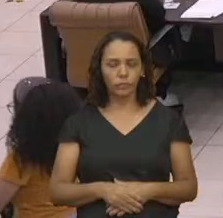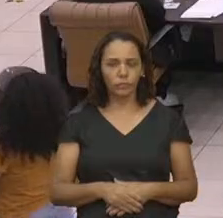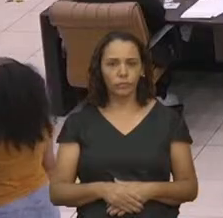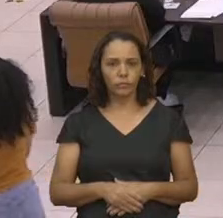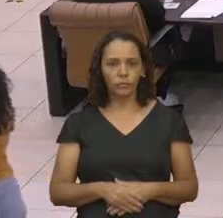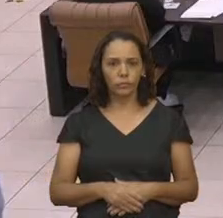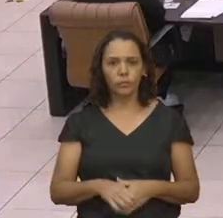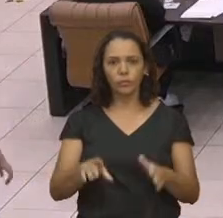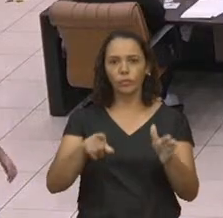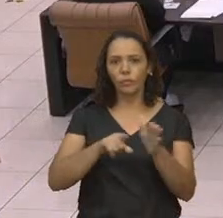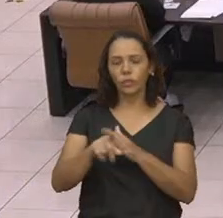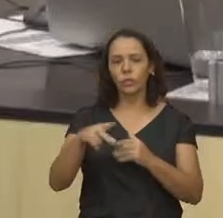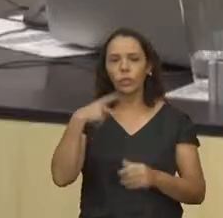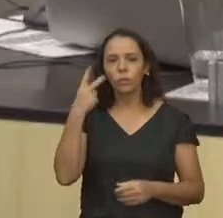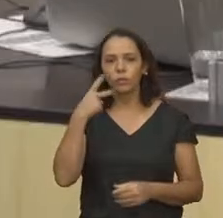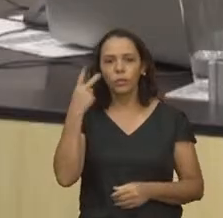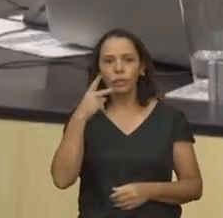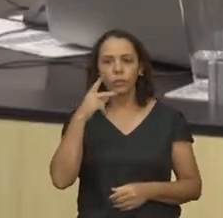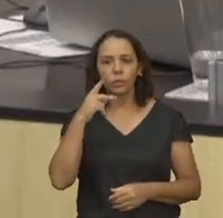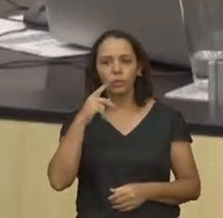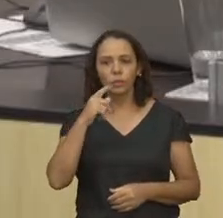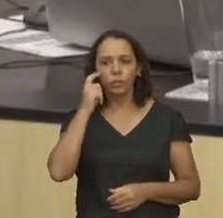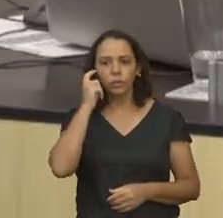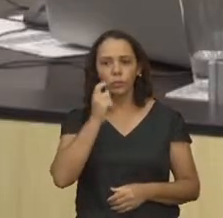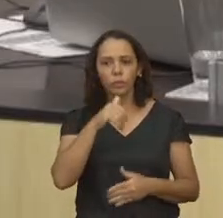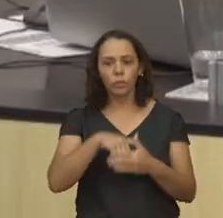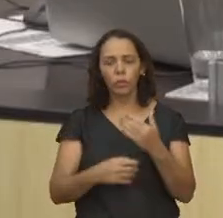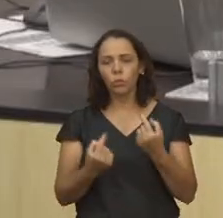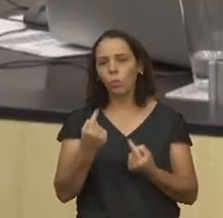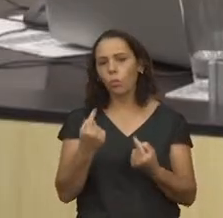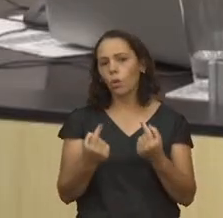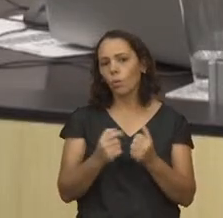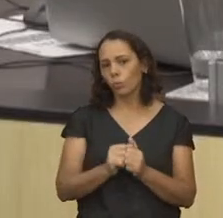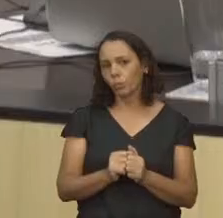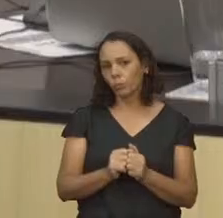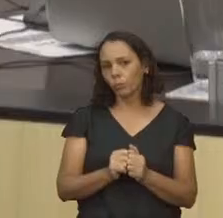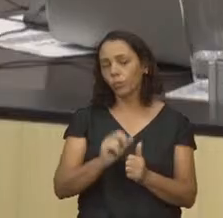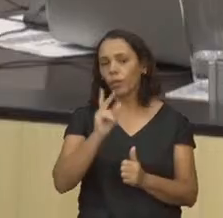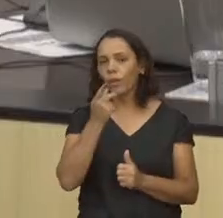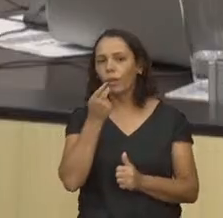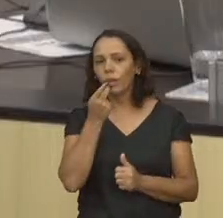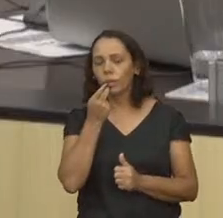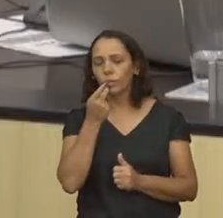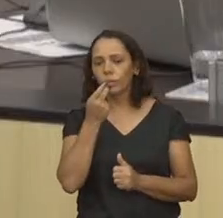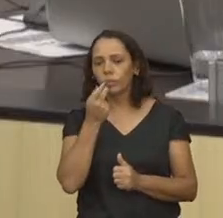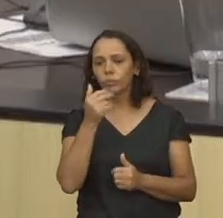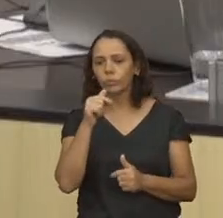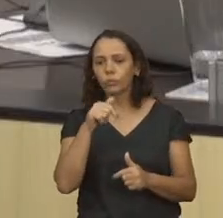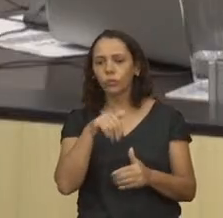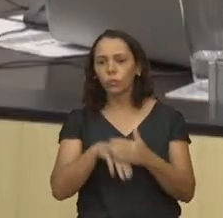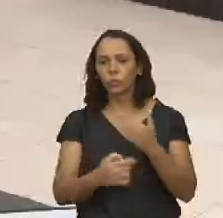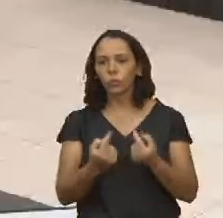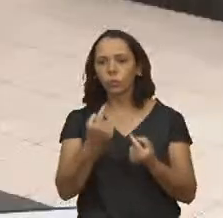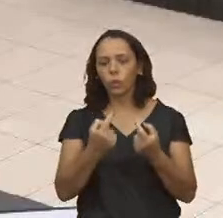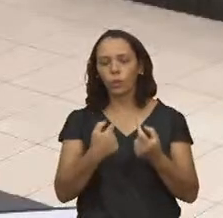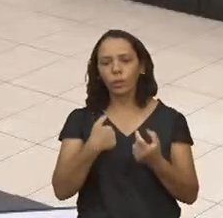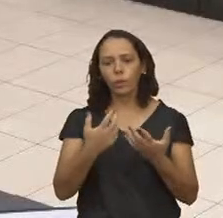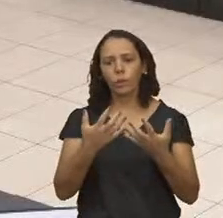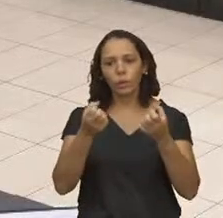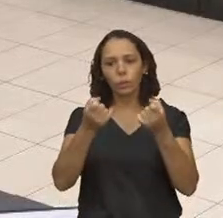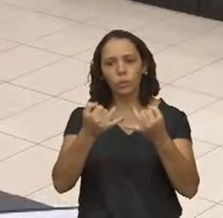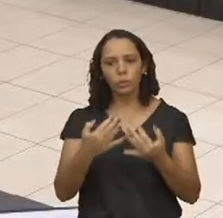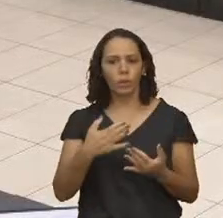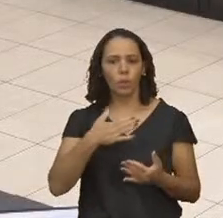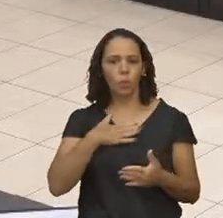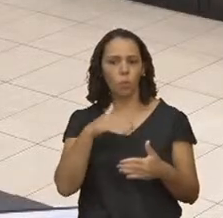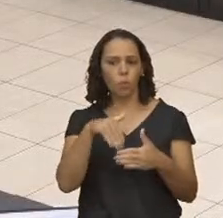Como vota o vereador Gabriel Belém? Como vota o vereador Hernani Barreto? Quero justificar o voto, secretária.